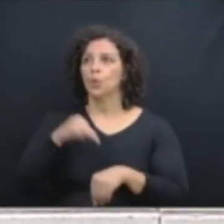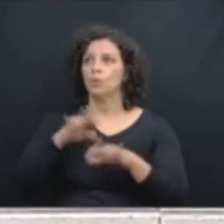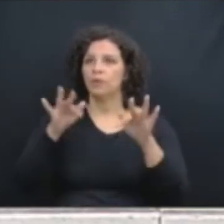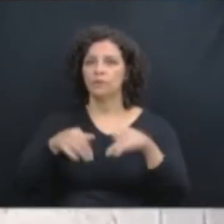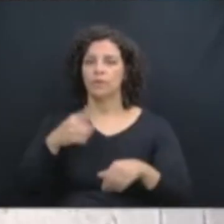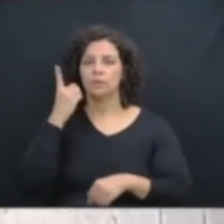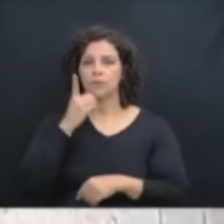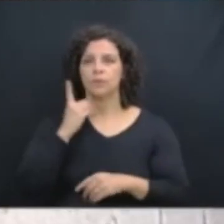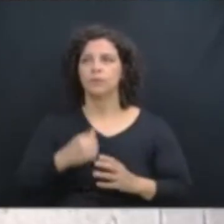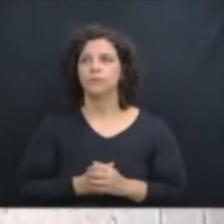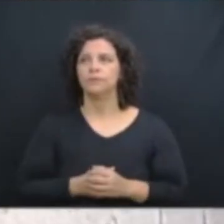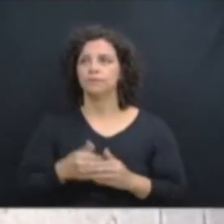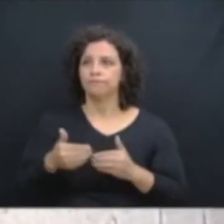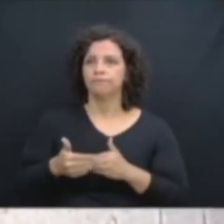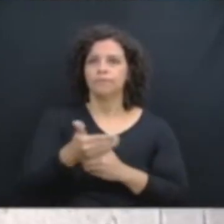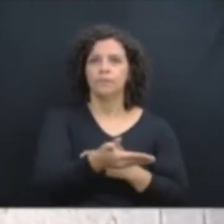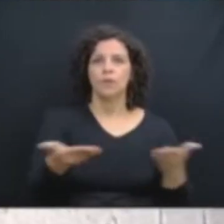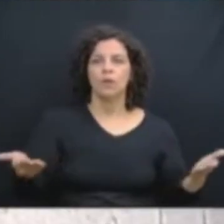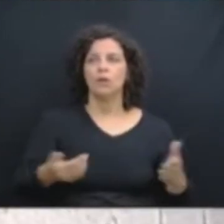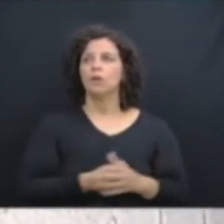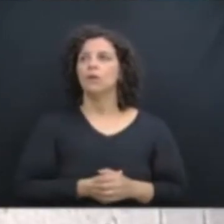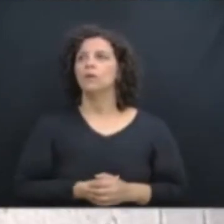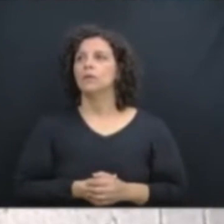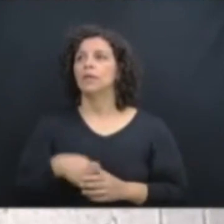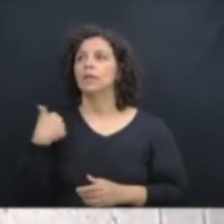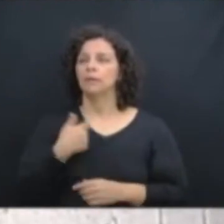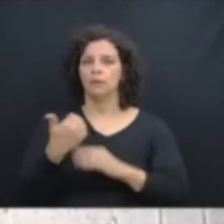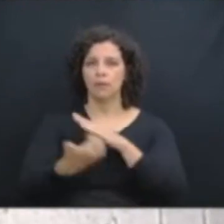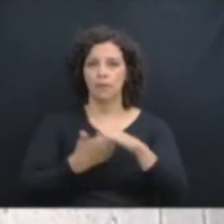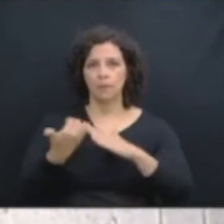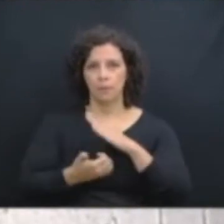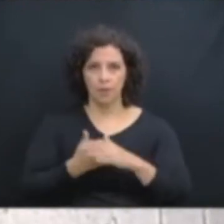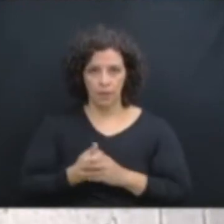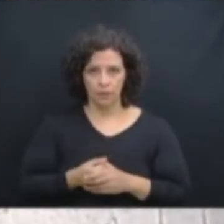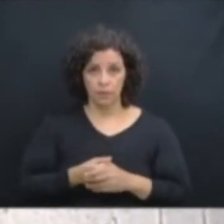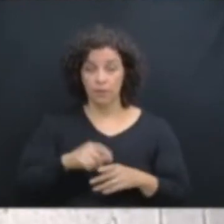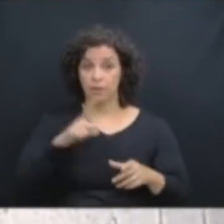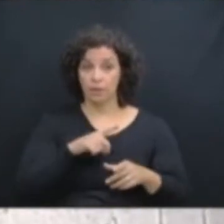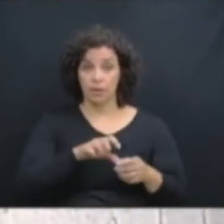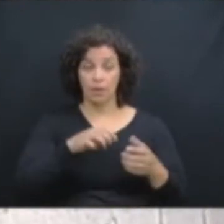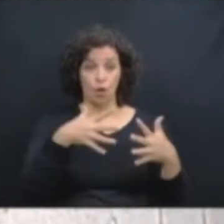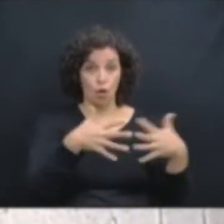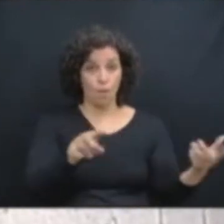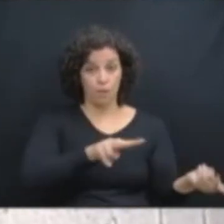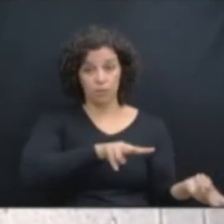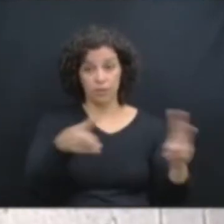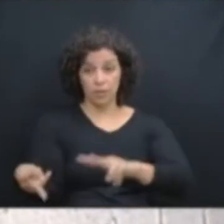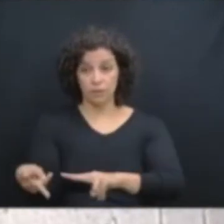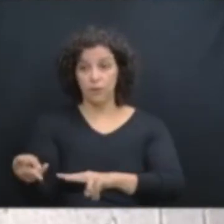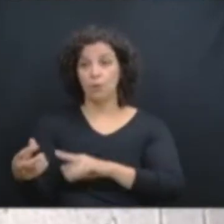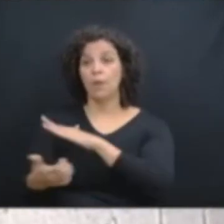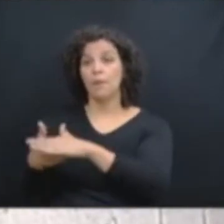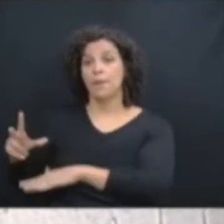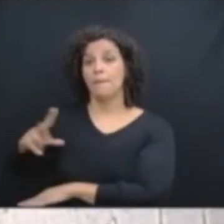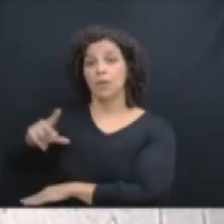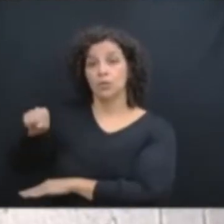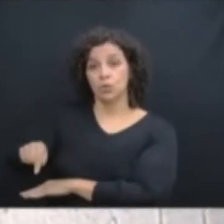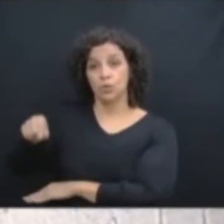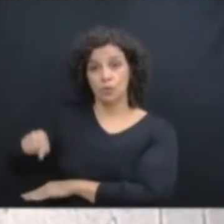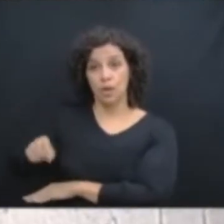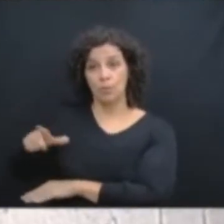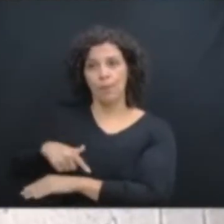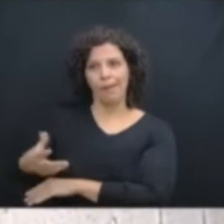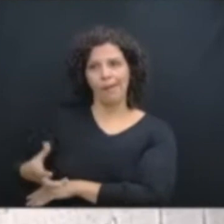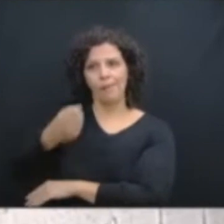concluir, deputado. A partir do momento que essa empresa for parar na mão do mercado financeiro, for parar na mão